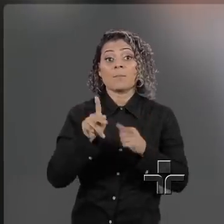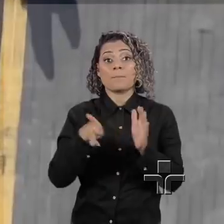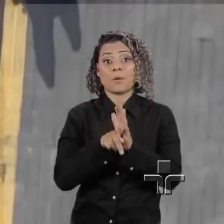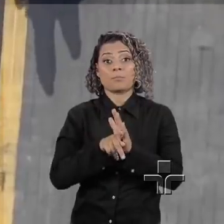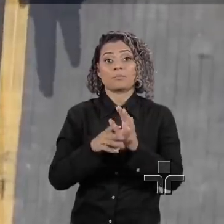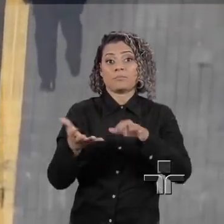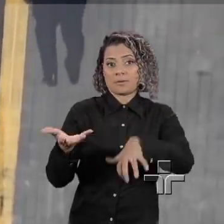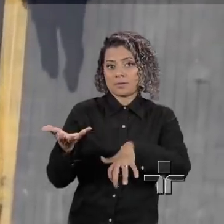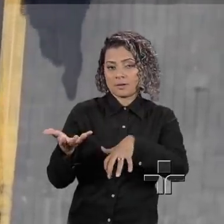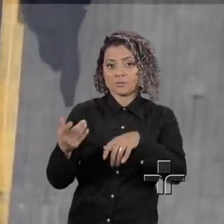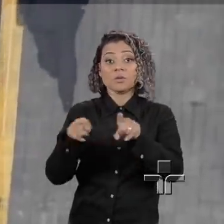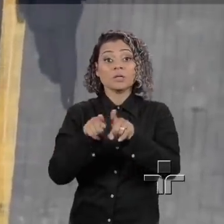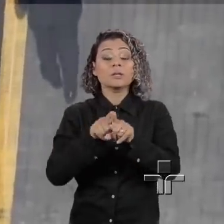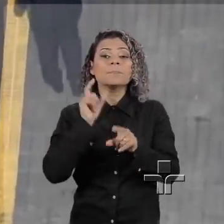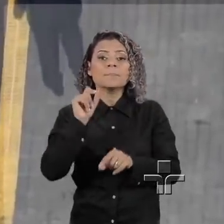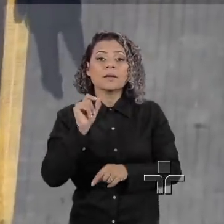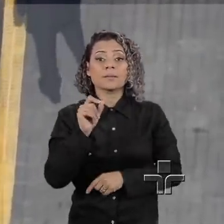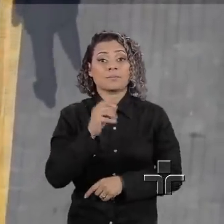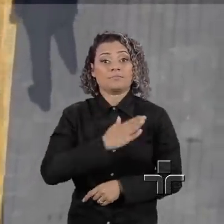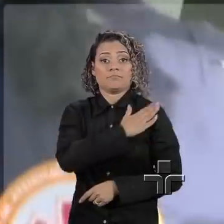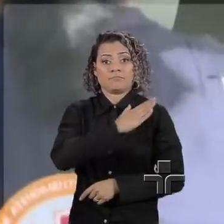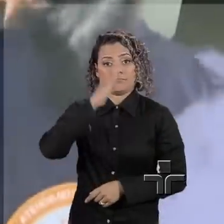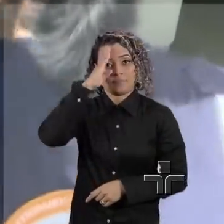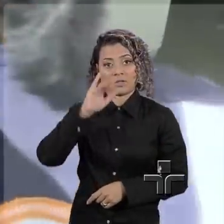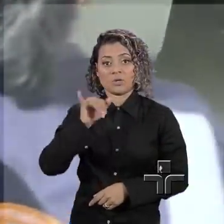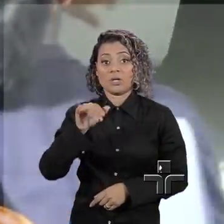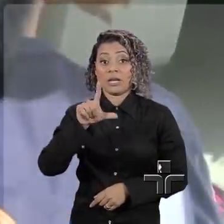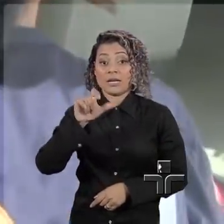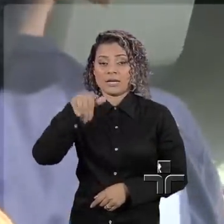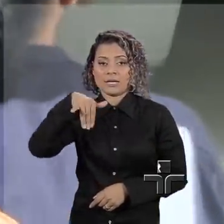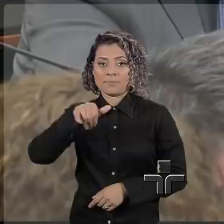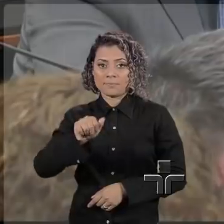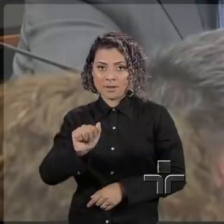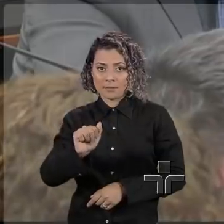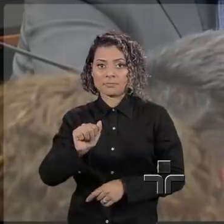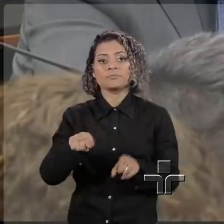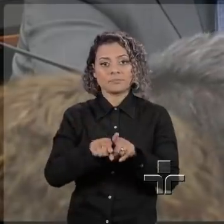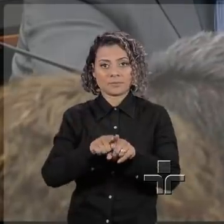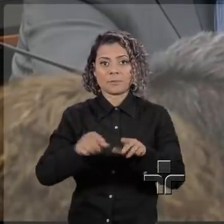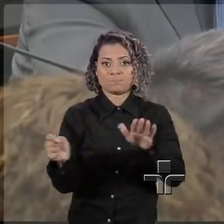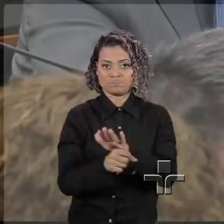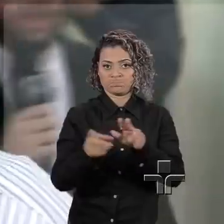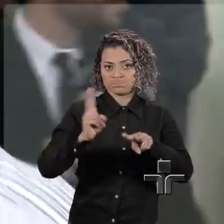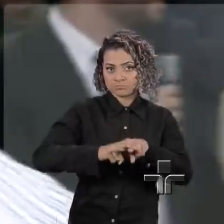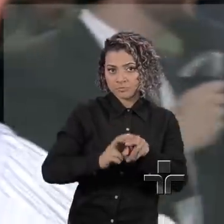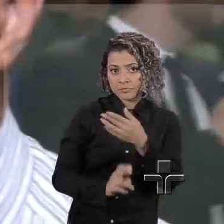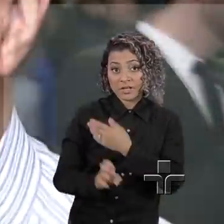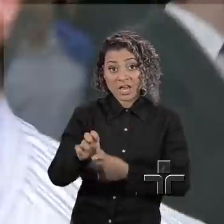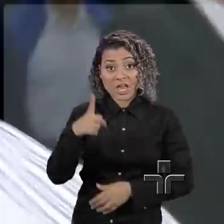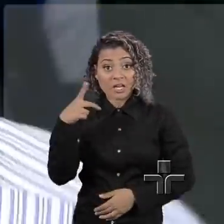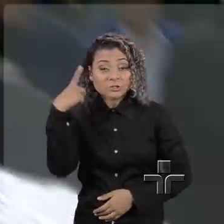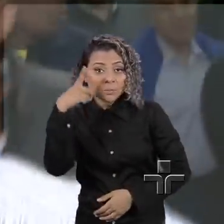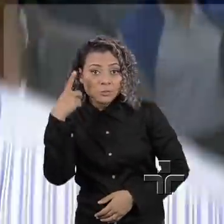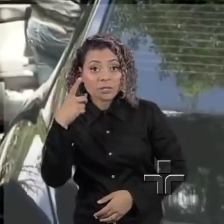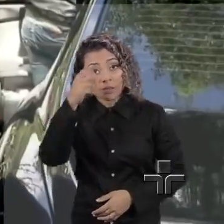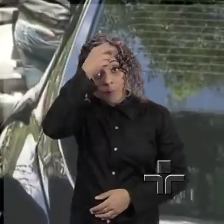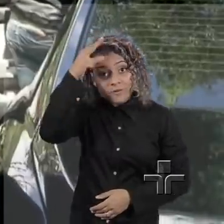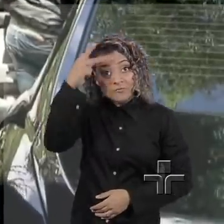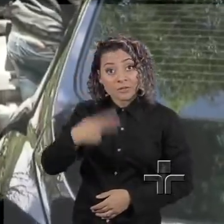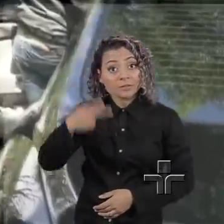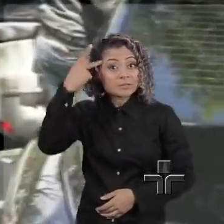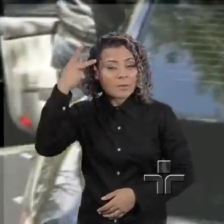Planalto, e o coronel da reserva da PM de São Paulo, João Batista Lima. O ex-deputado, ex-prefeito de São Paulo